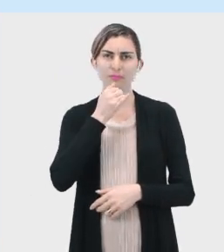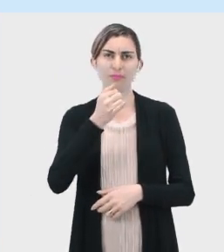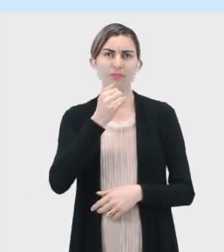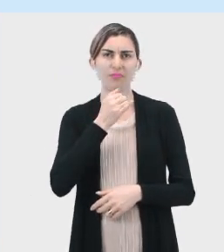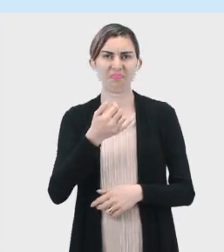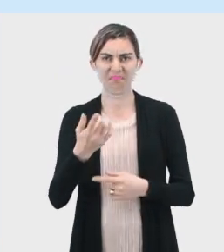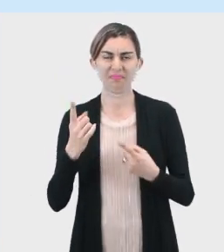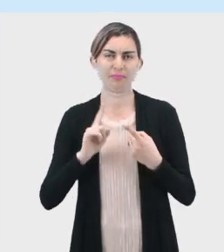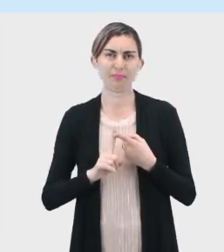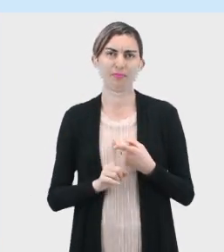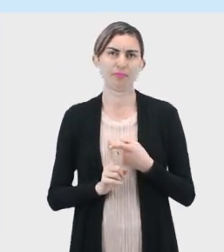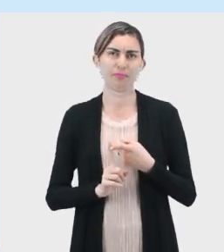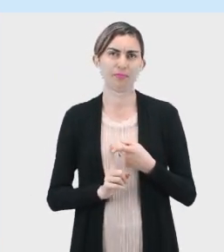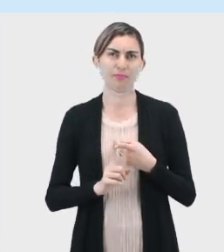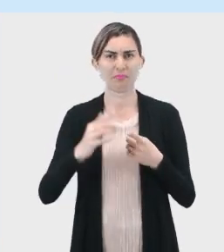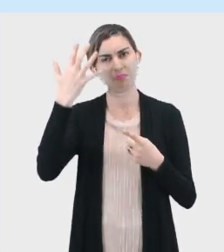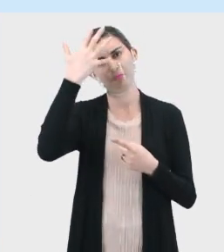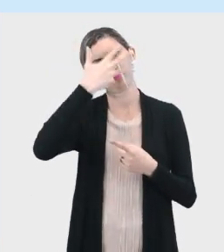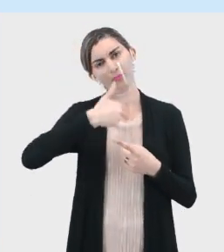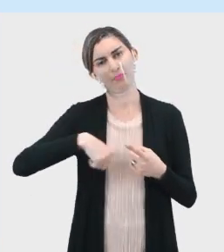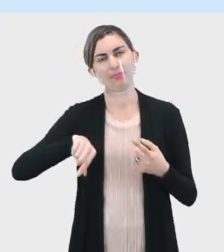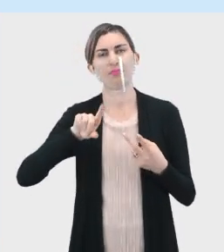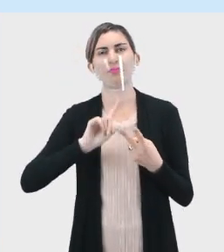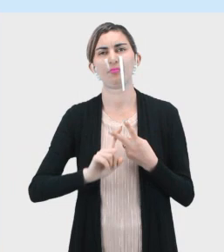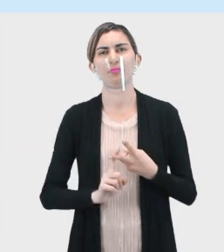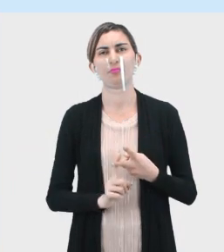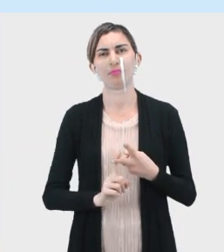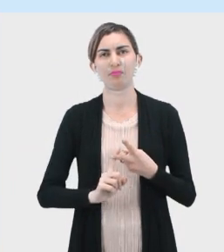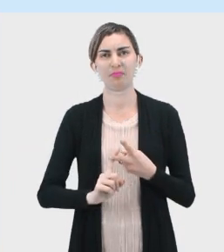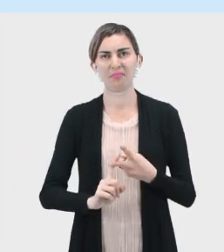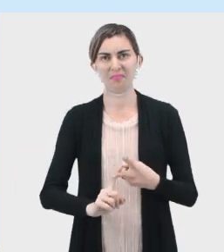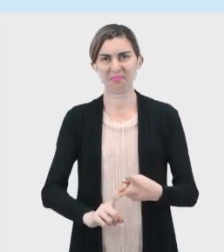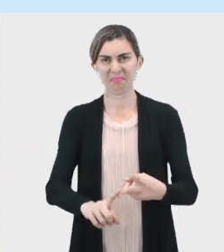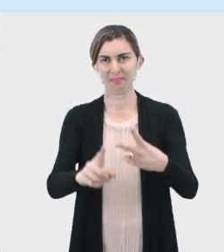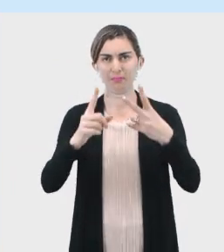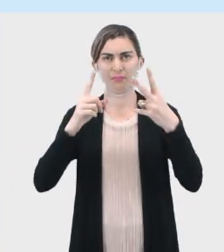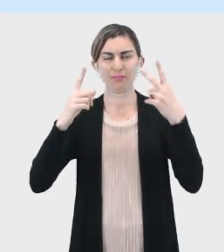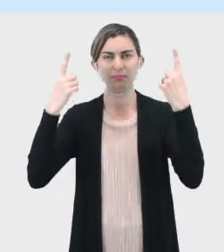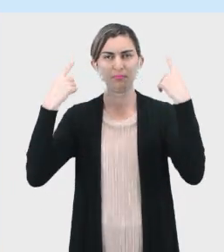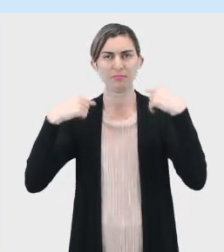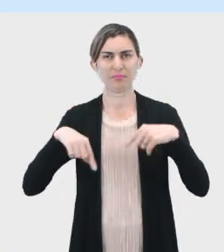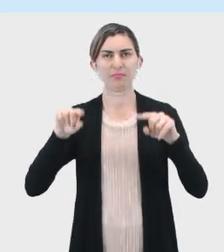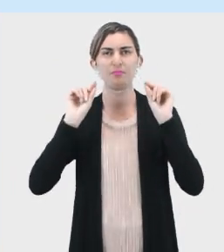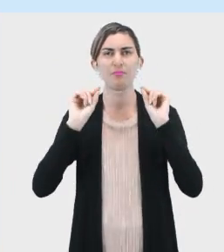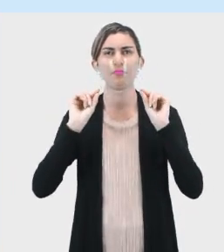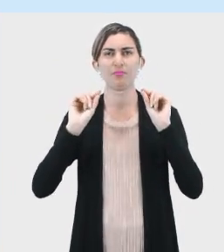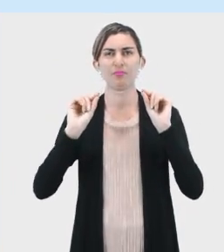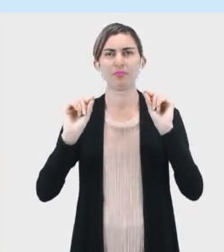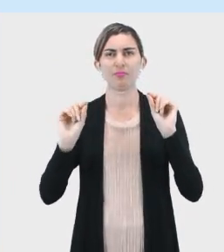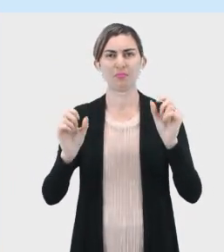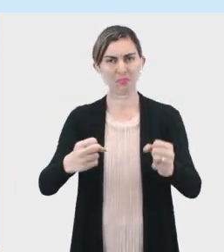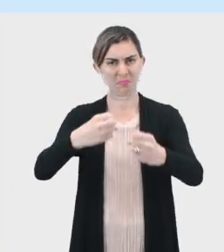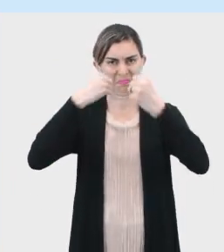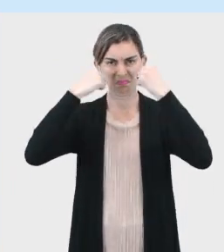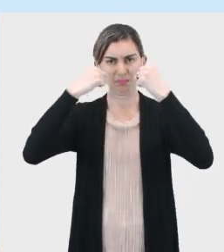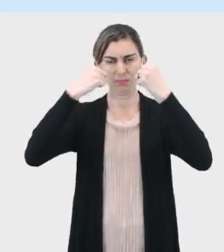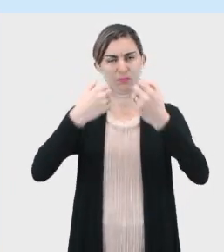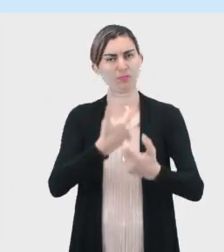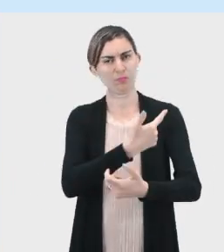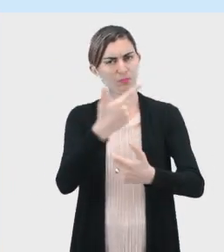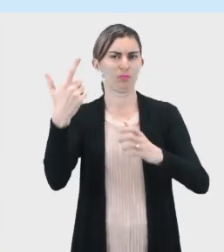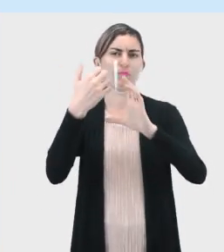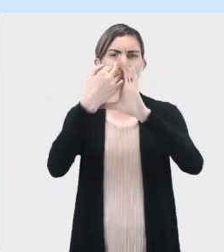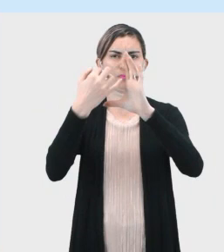por exemplo, beauty, beleza, and power. E nós temos aí poder e, claro,